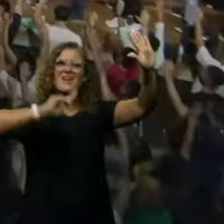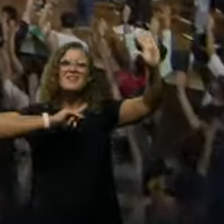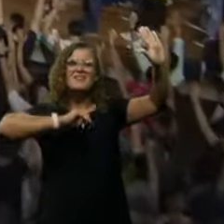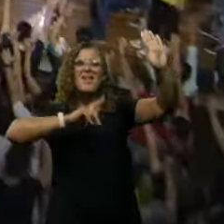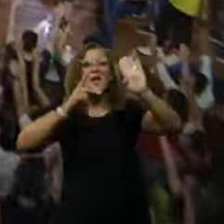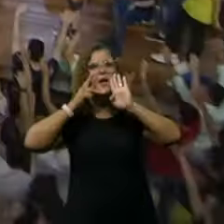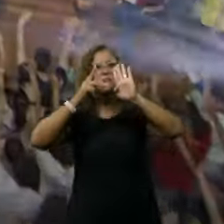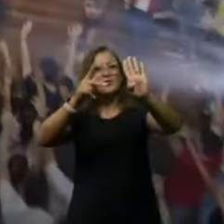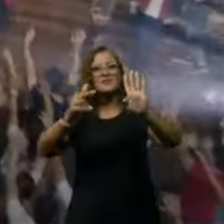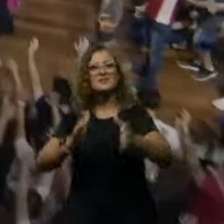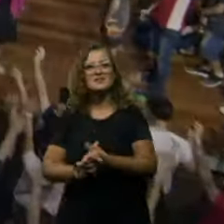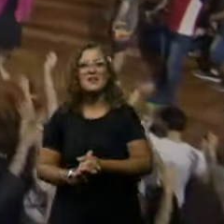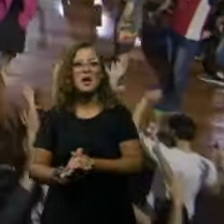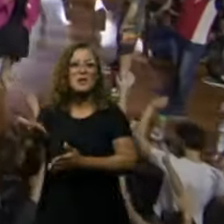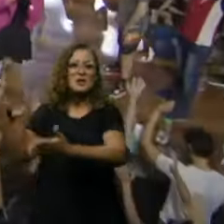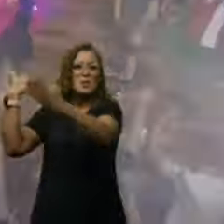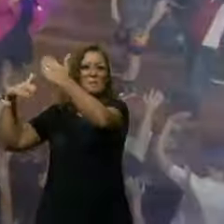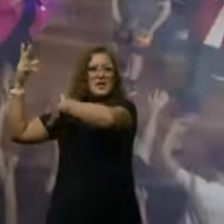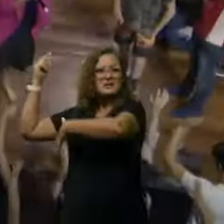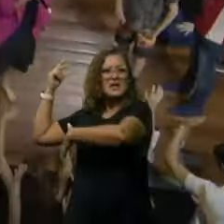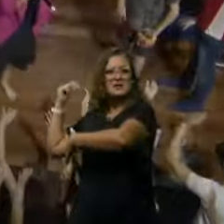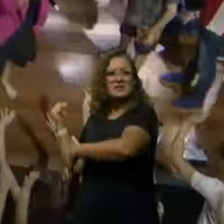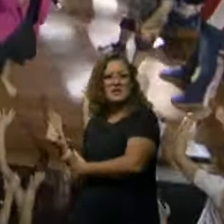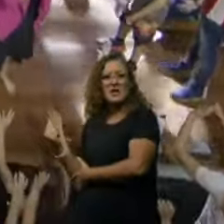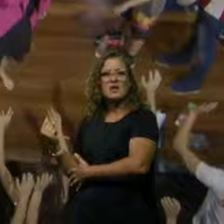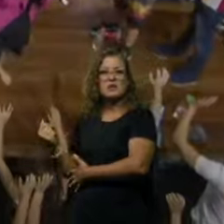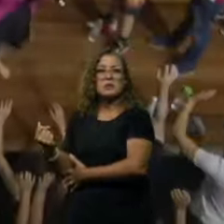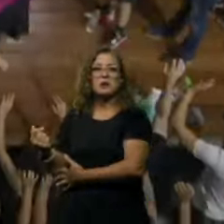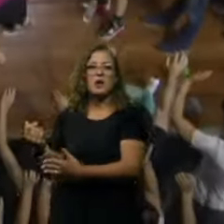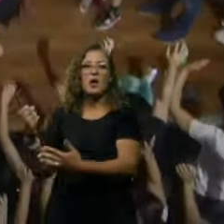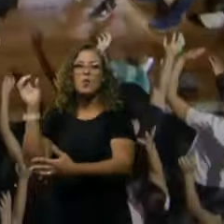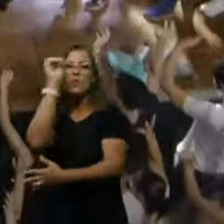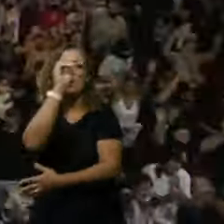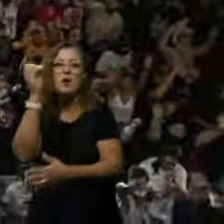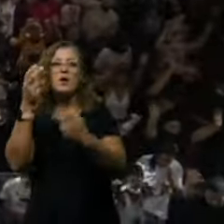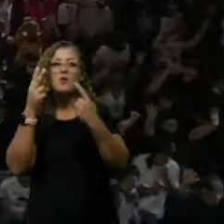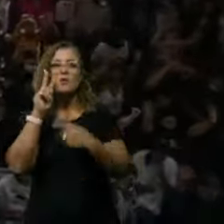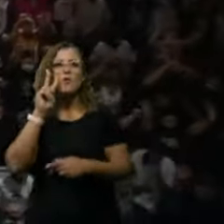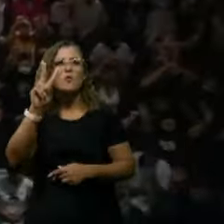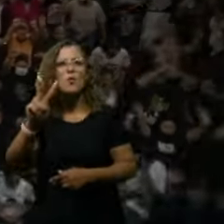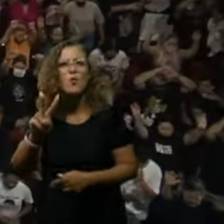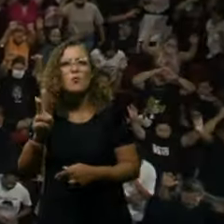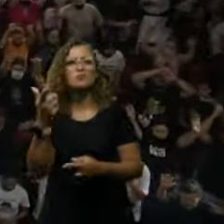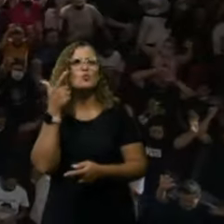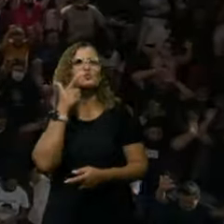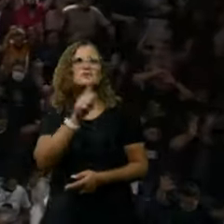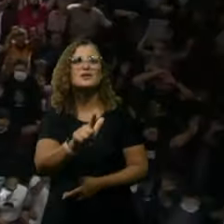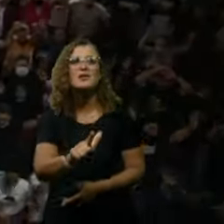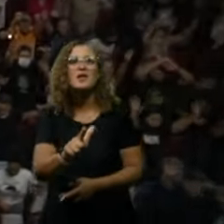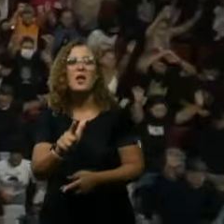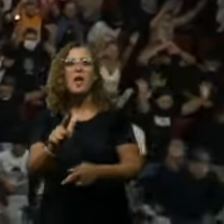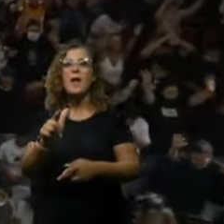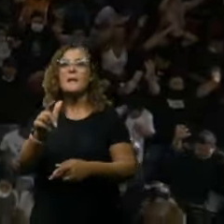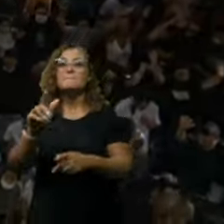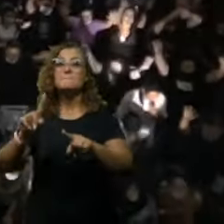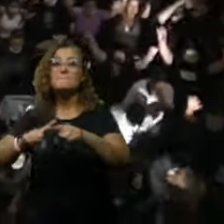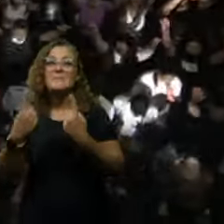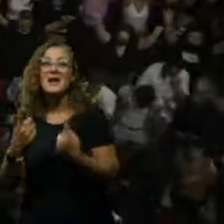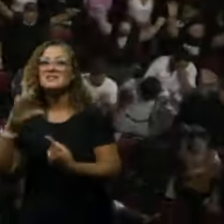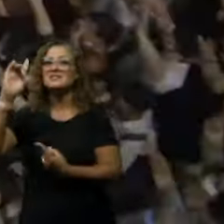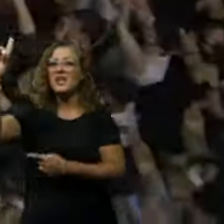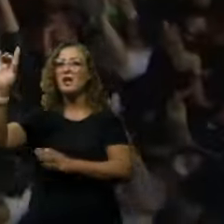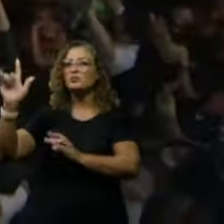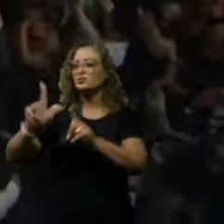porque deixou de seguridad con ouvido não seu fio e nem Comboio se viu um Deus que trabalha por aqueles